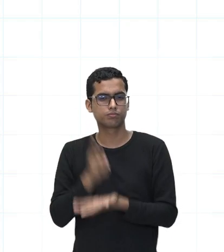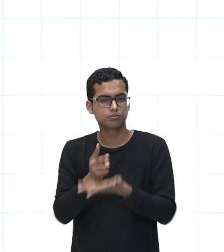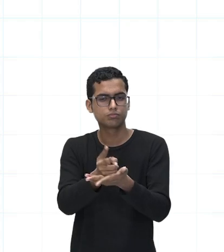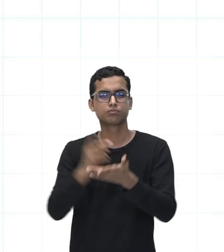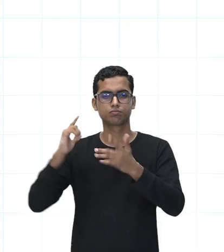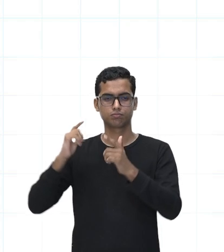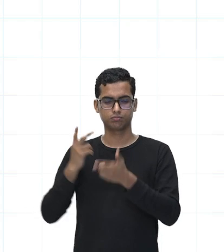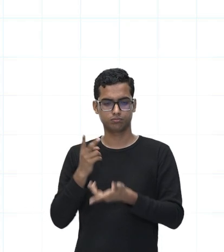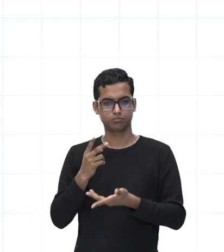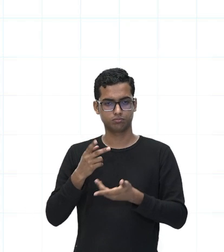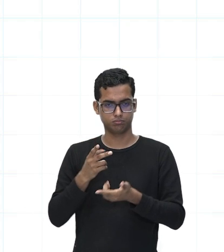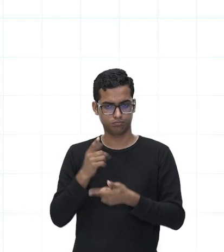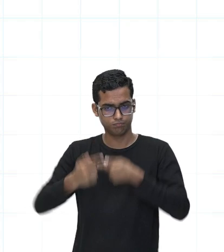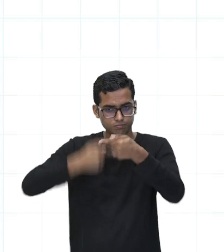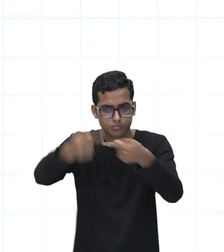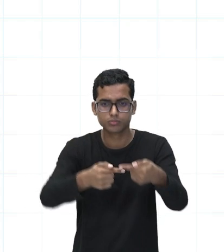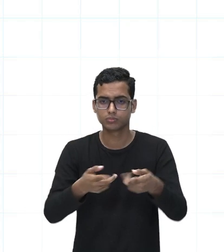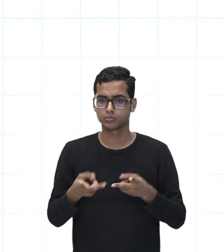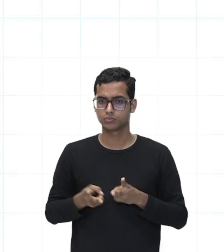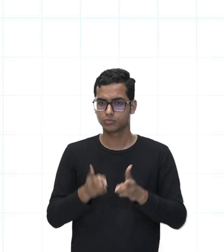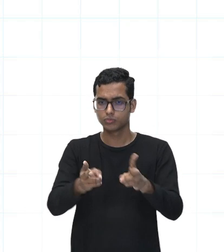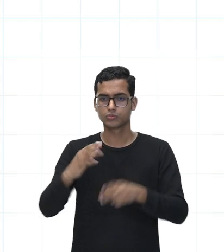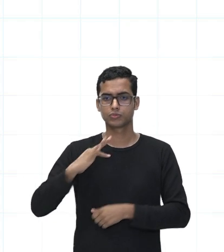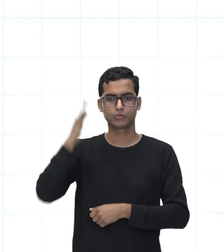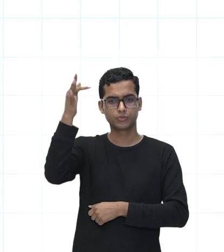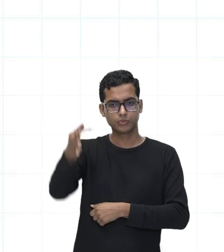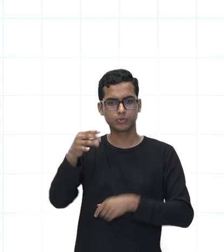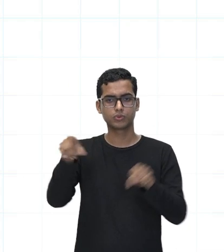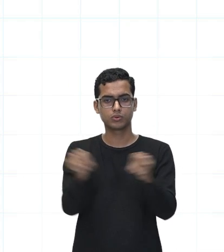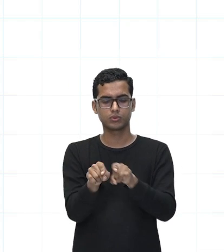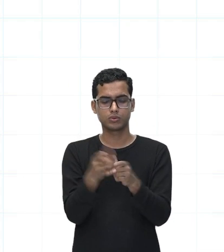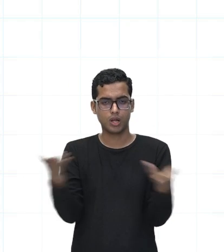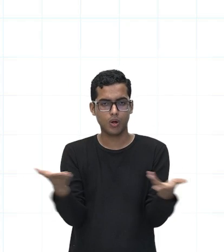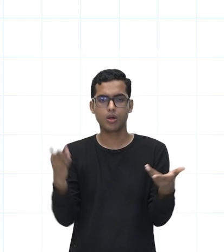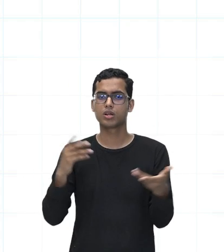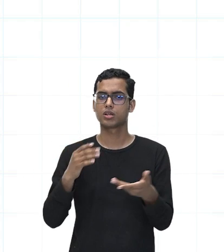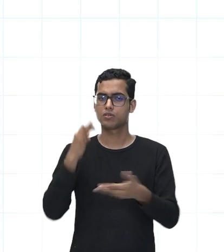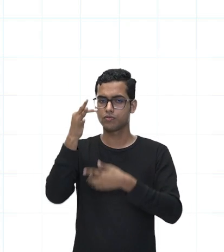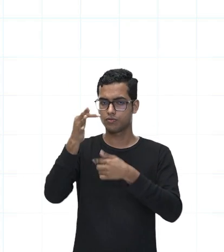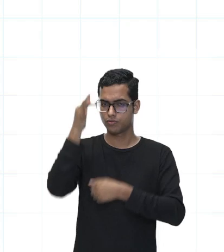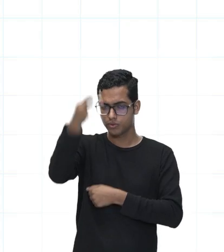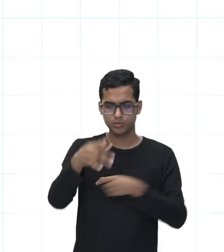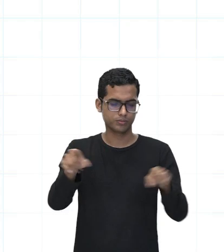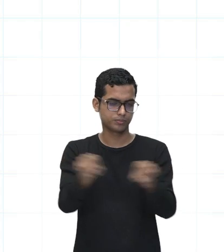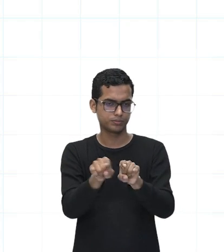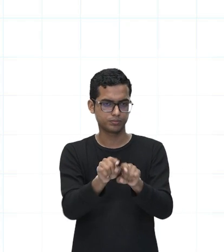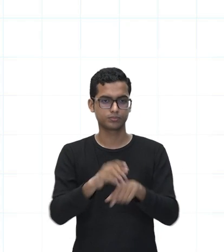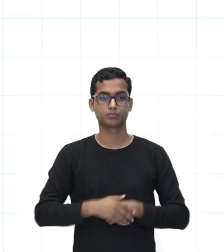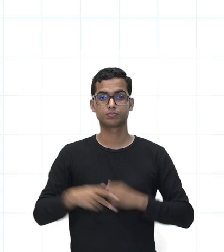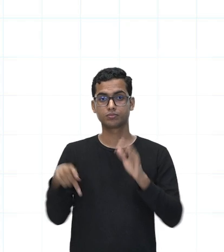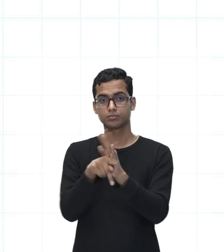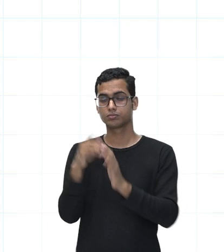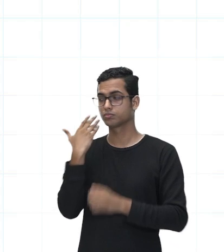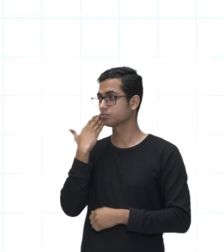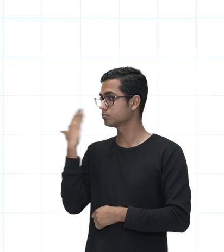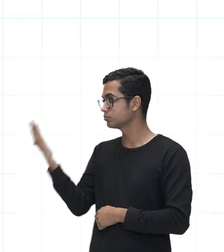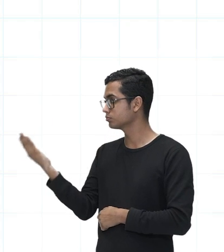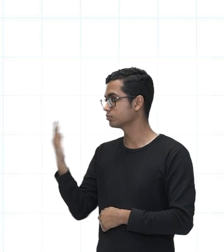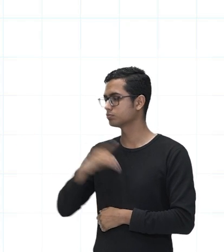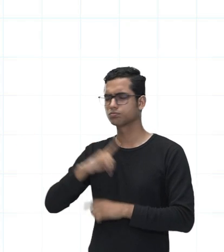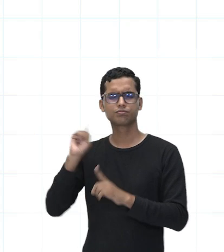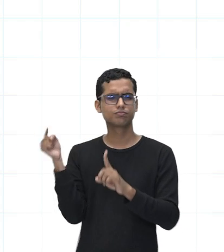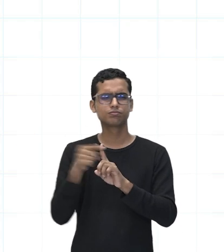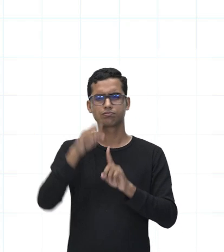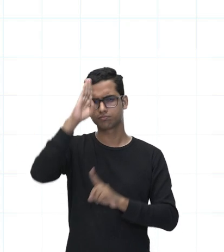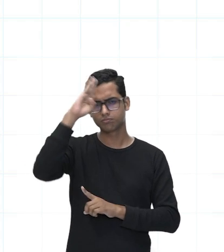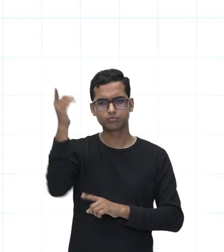a permanência desse bem entre as gerações. Então, o IPHAN ele foi criado com o objetivo principal de proteger